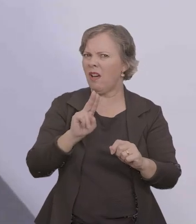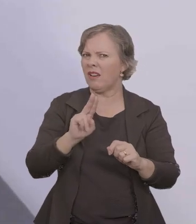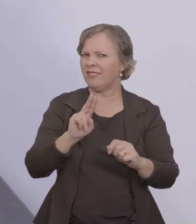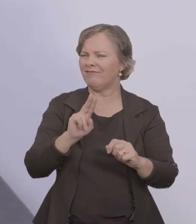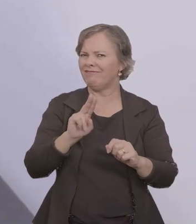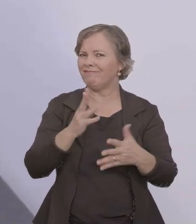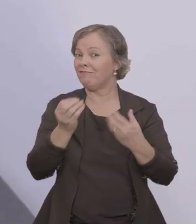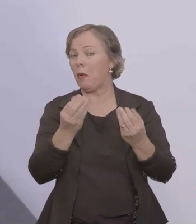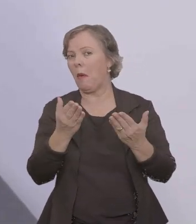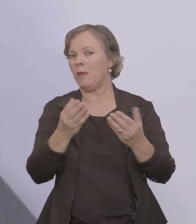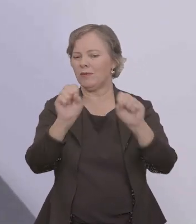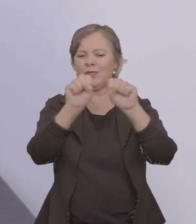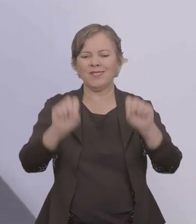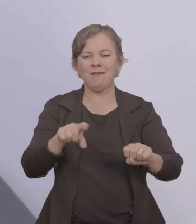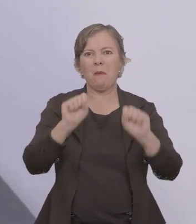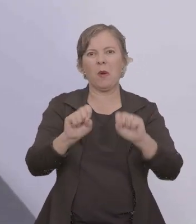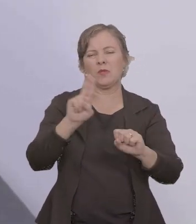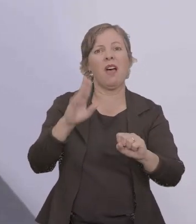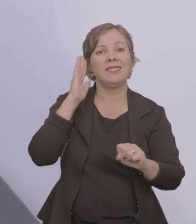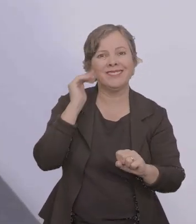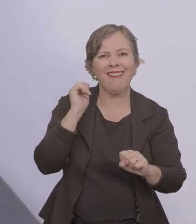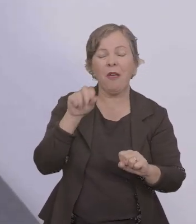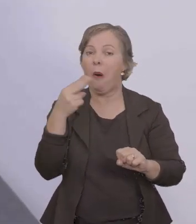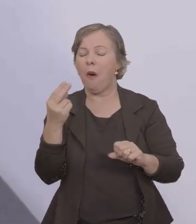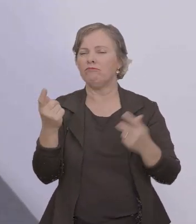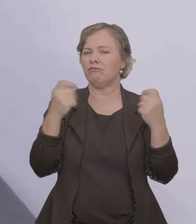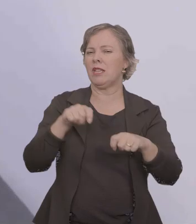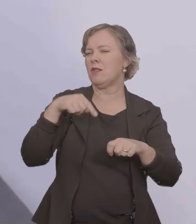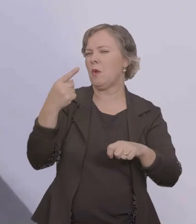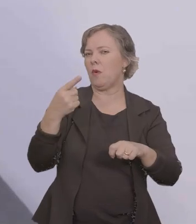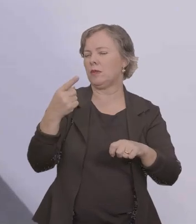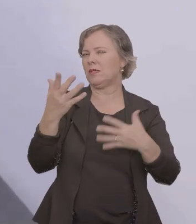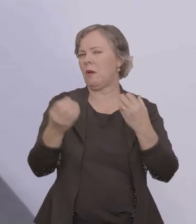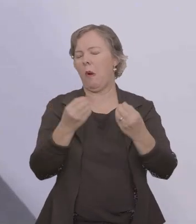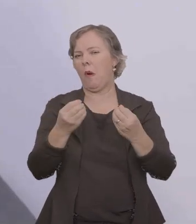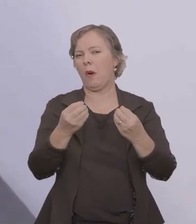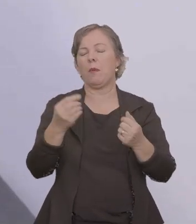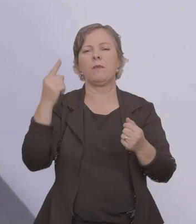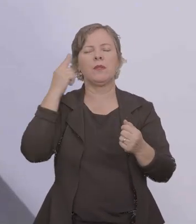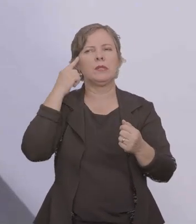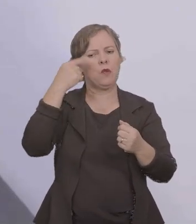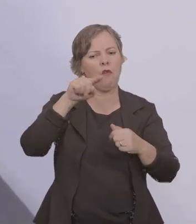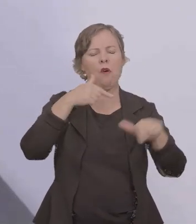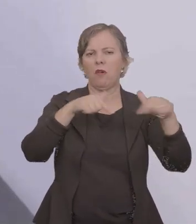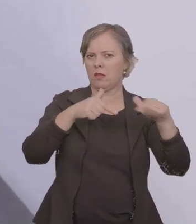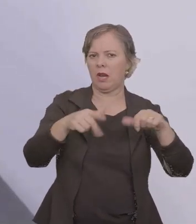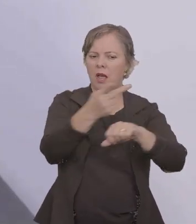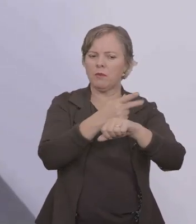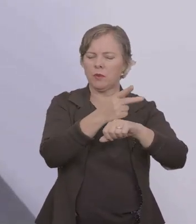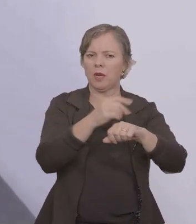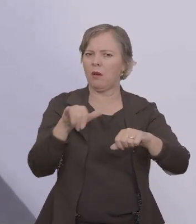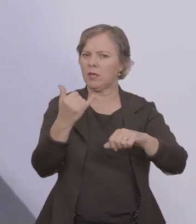aquele sistema? Né? Ou então outras competências, até um determinado ponto, né? Quando a gente vai para o mercado de trabalho procurar